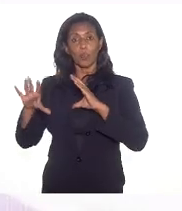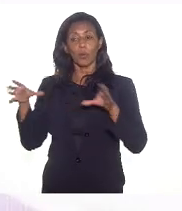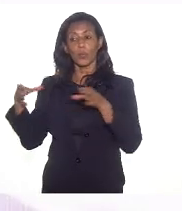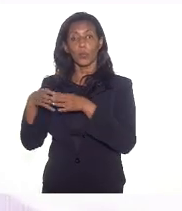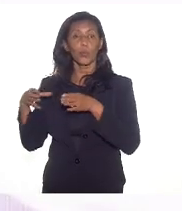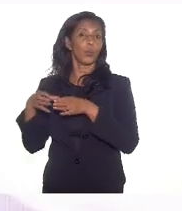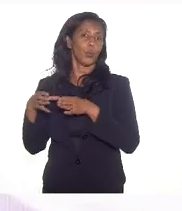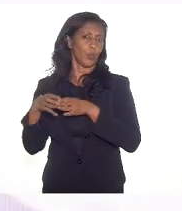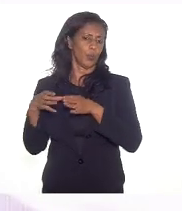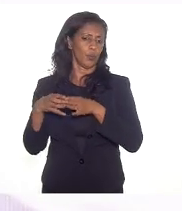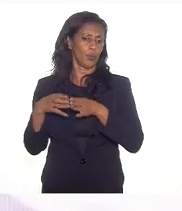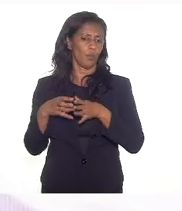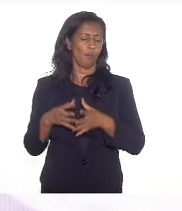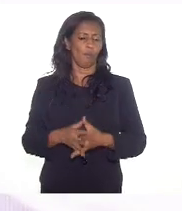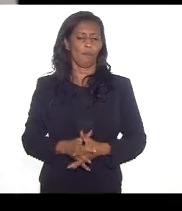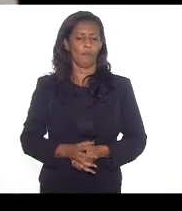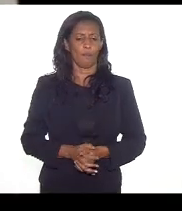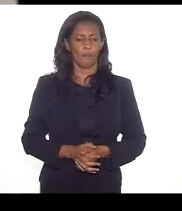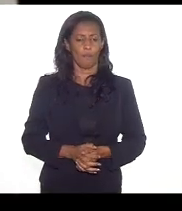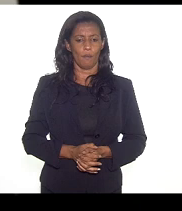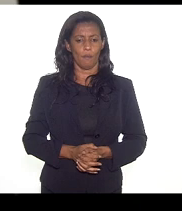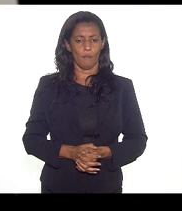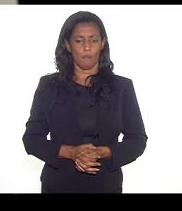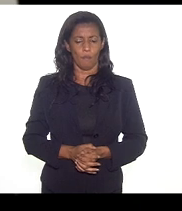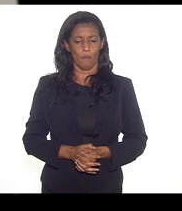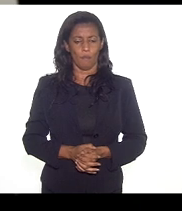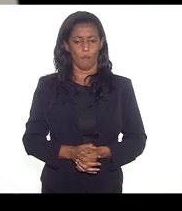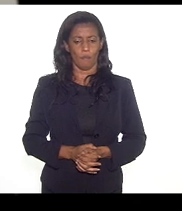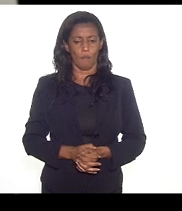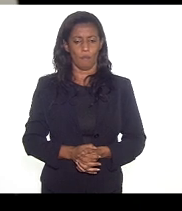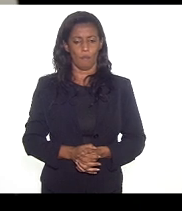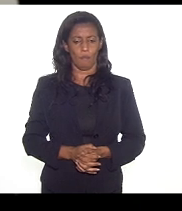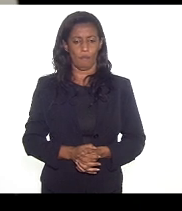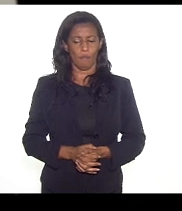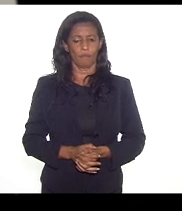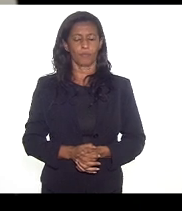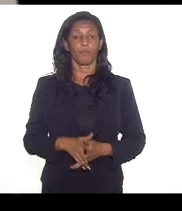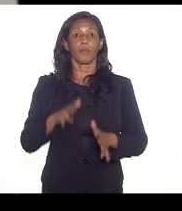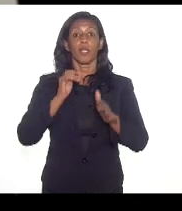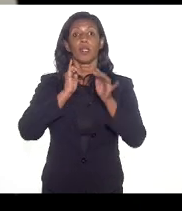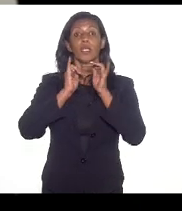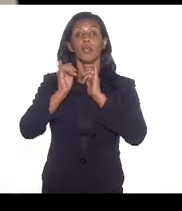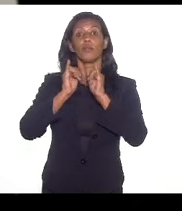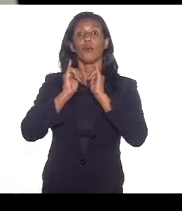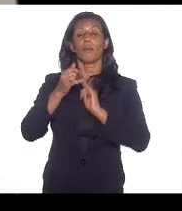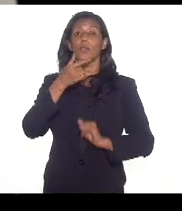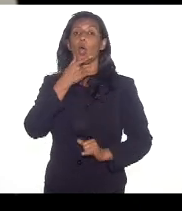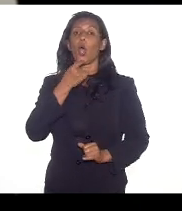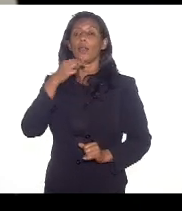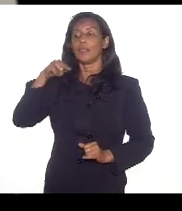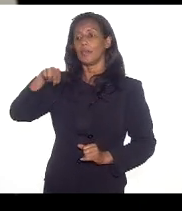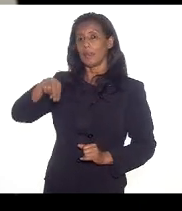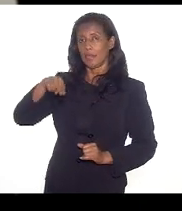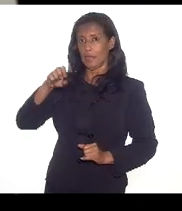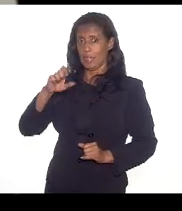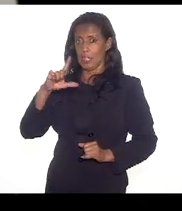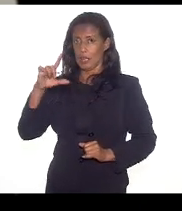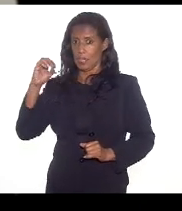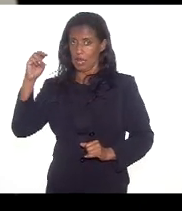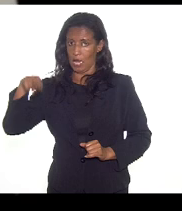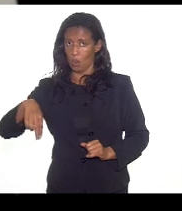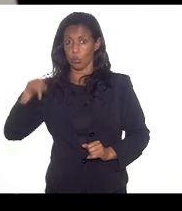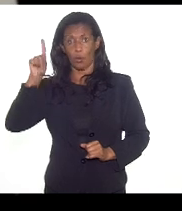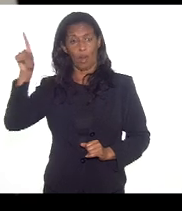recado aqui da Light, a notificação. A informação do Nelson é que lá no Confaz tem uma resistência grande em relação a isso,